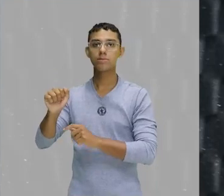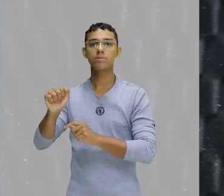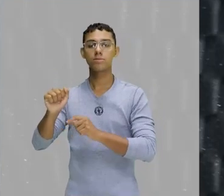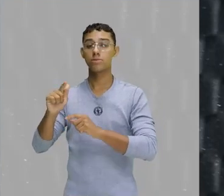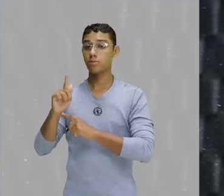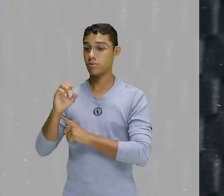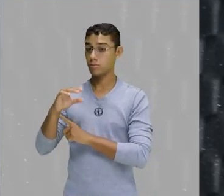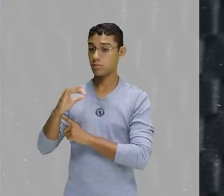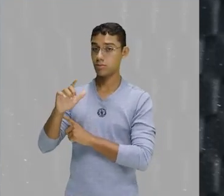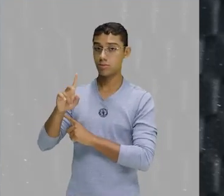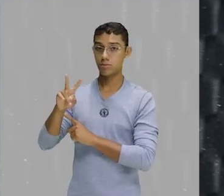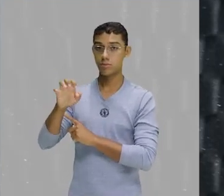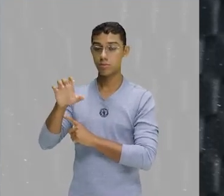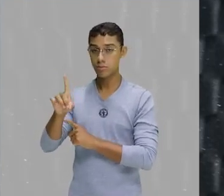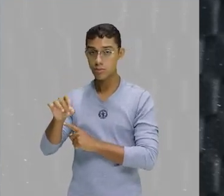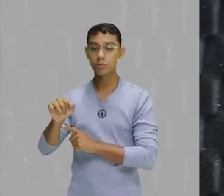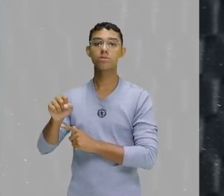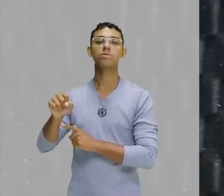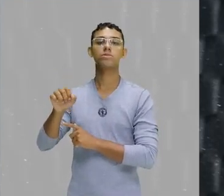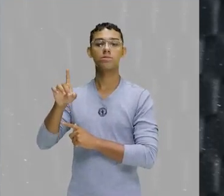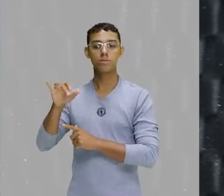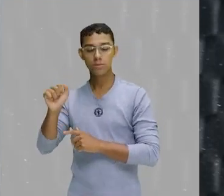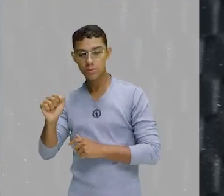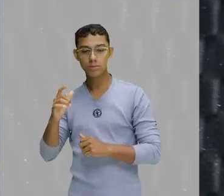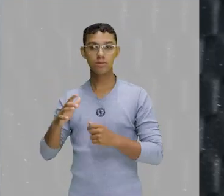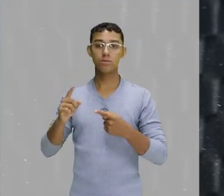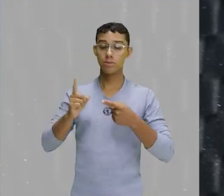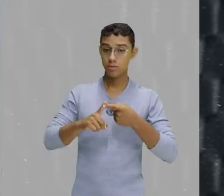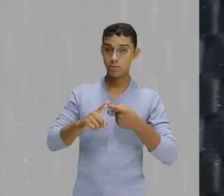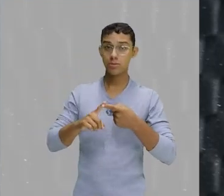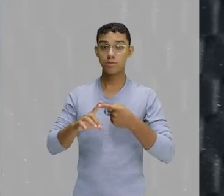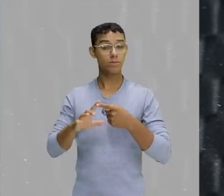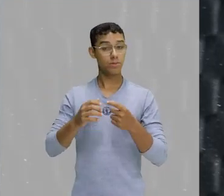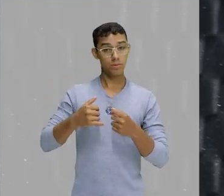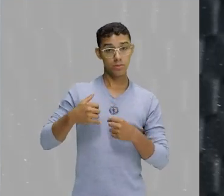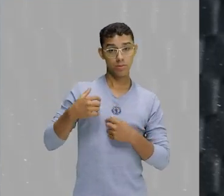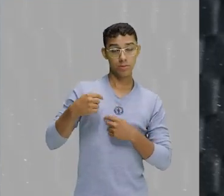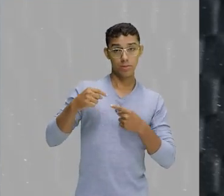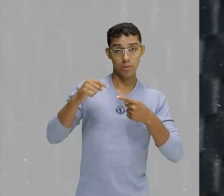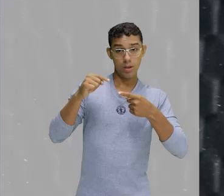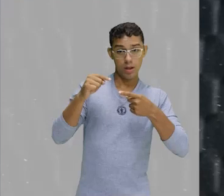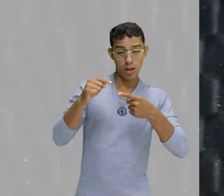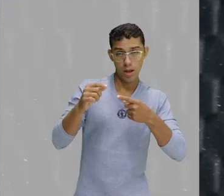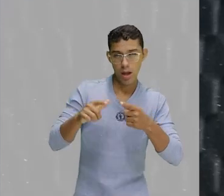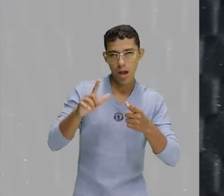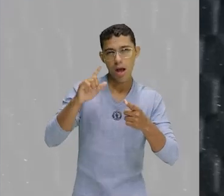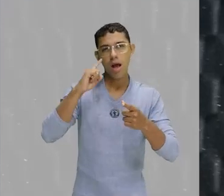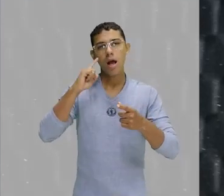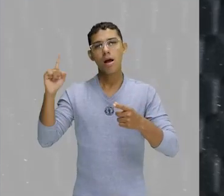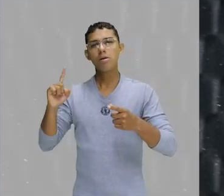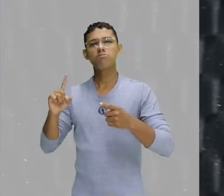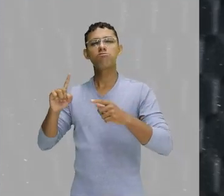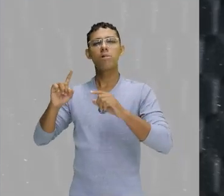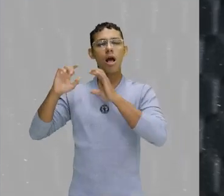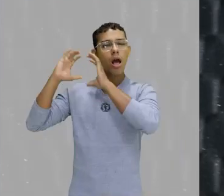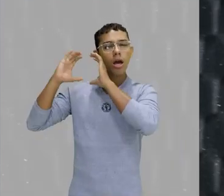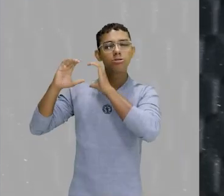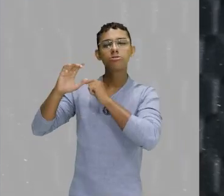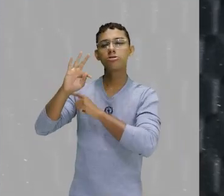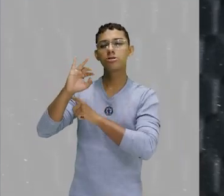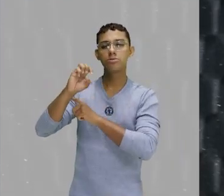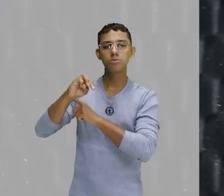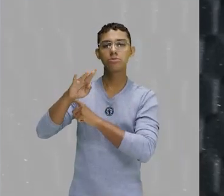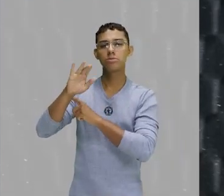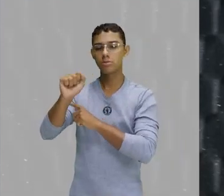das 16 às 17, todos os dias, lá na Rádio Timbira, tá? 1290 MHz. E também aqui no